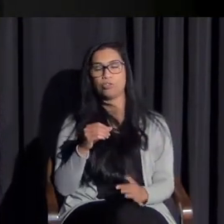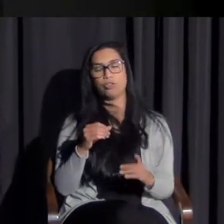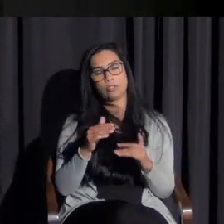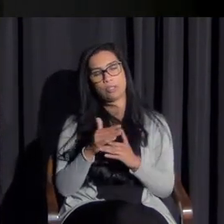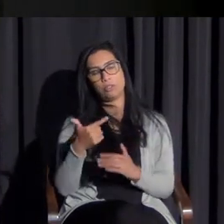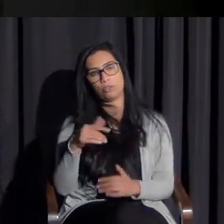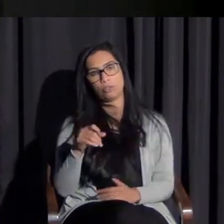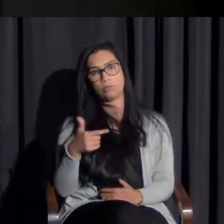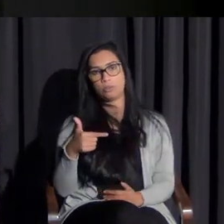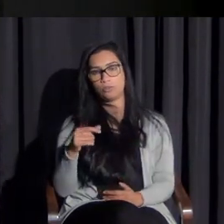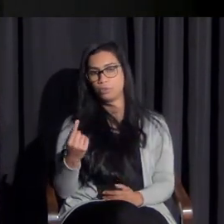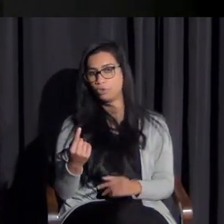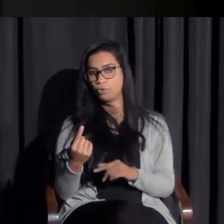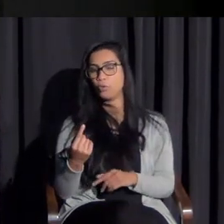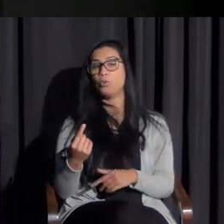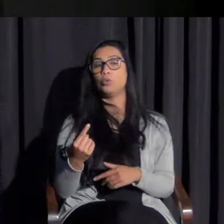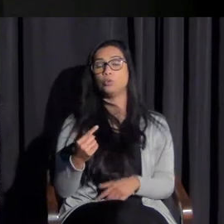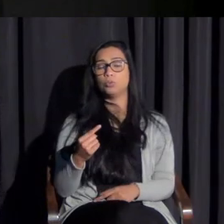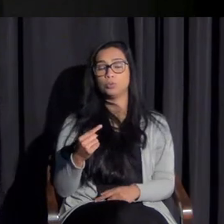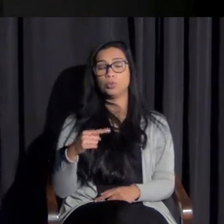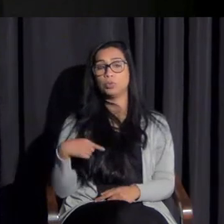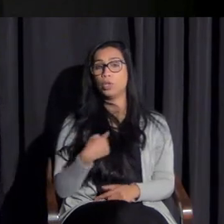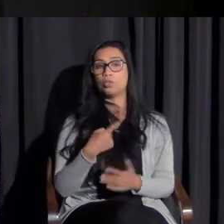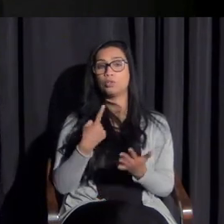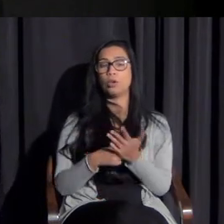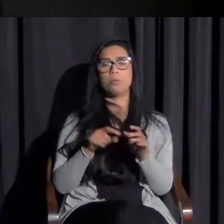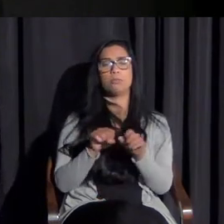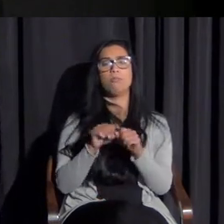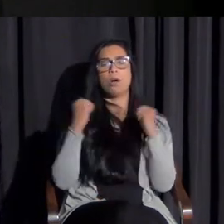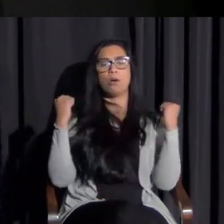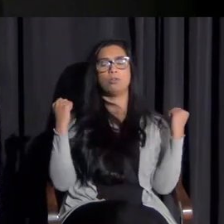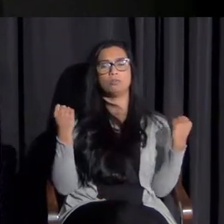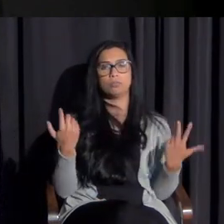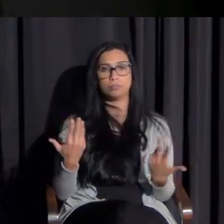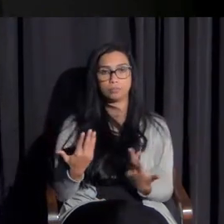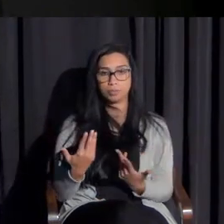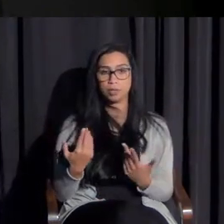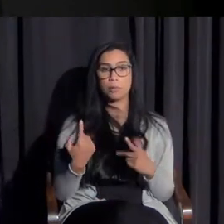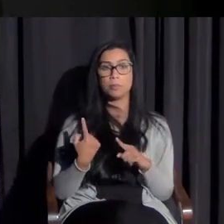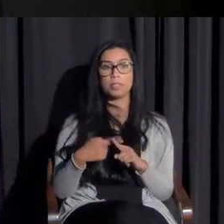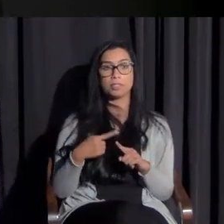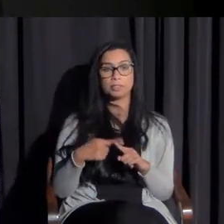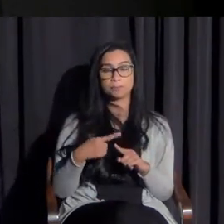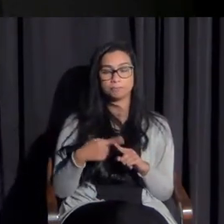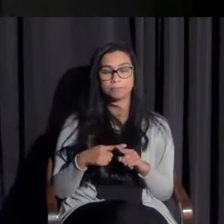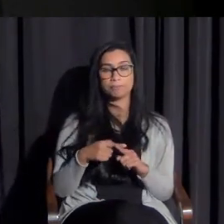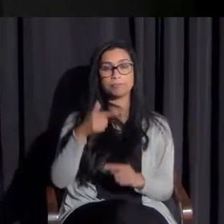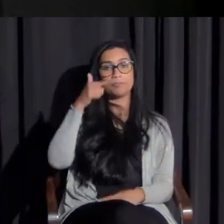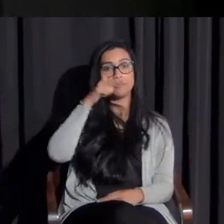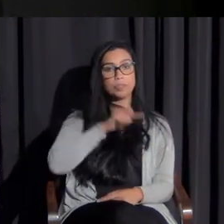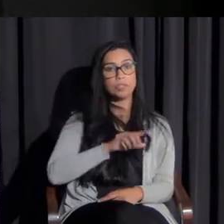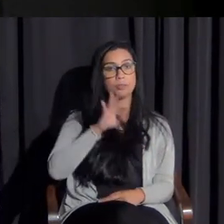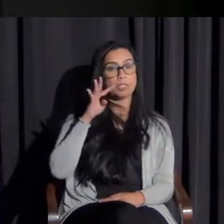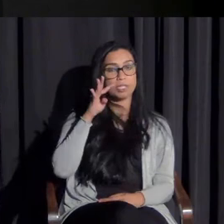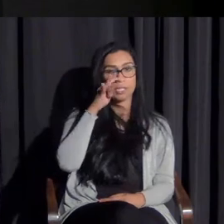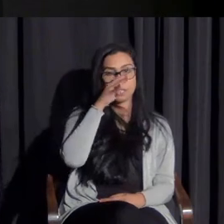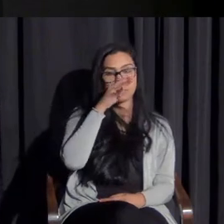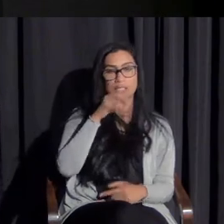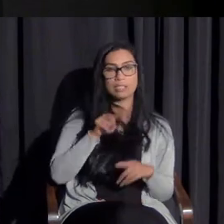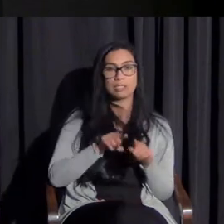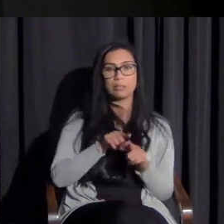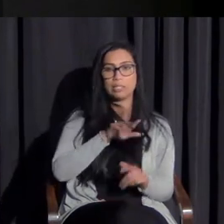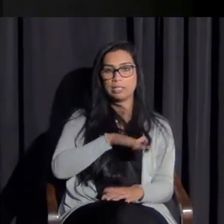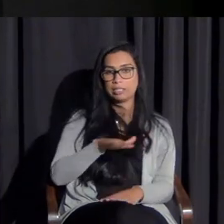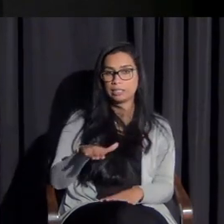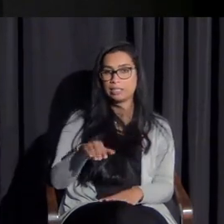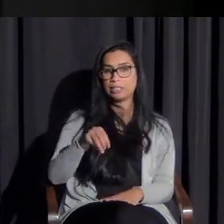pacto de compromisso de criarmos acesso, por meio das nossas mãos, por meio das nossas existências, para essas crianças da